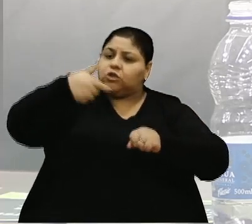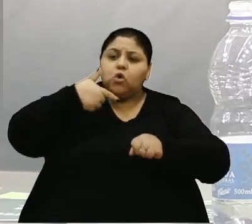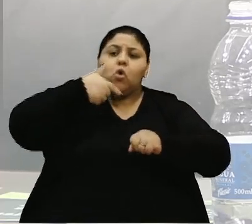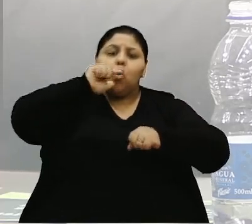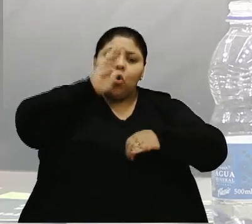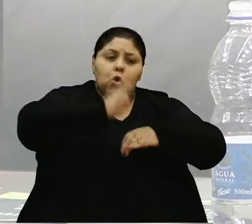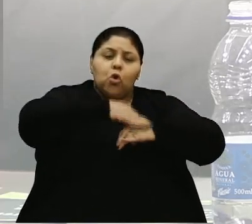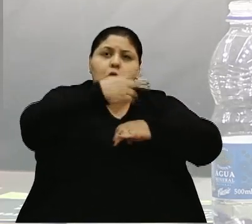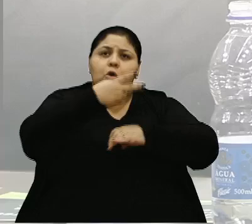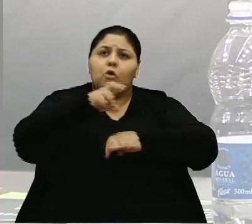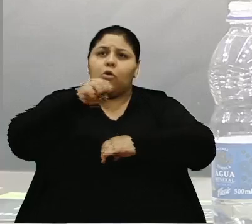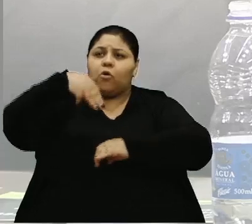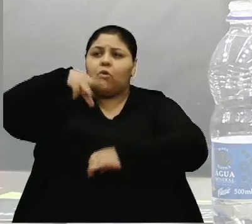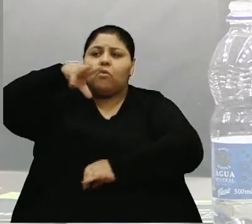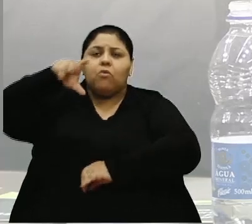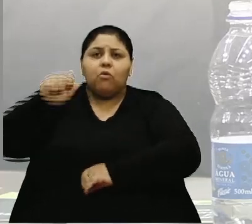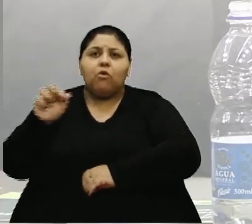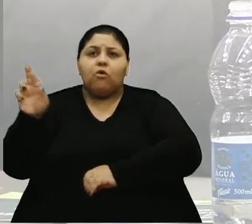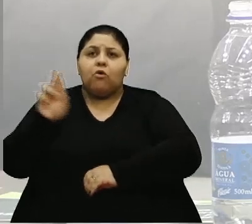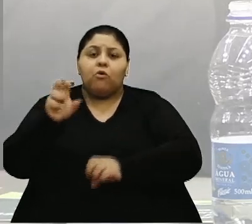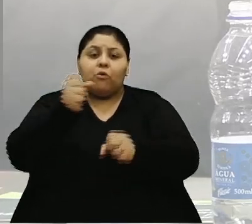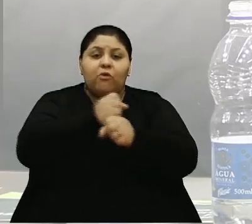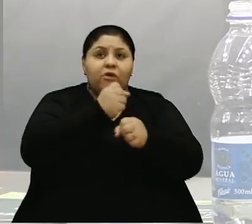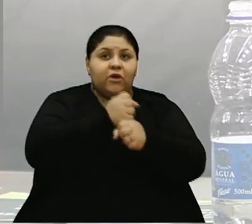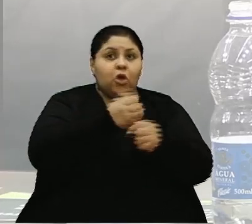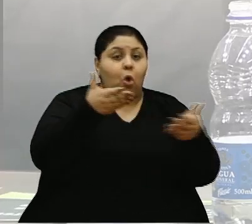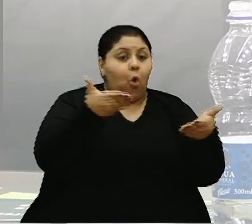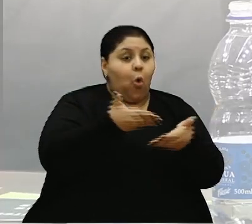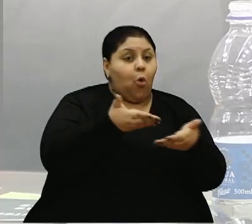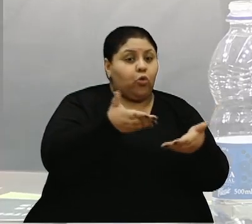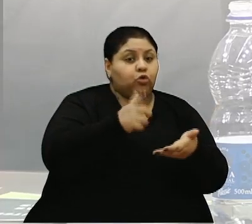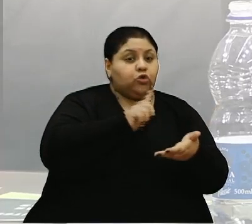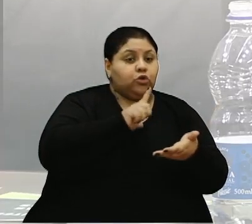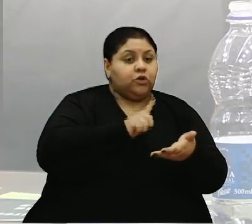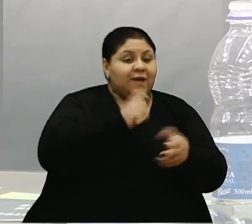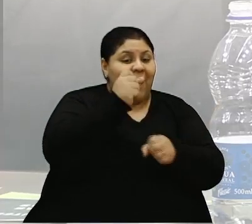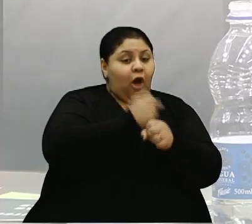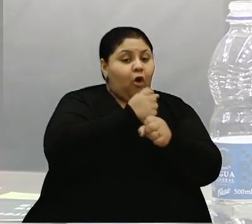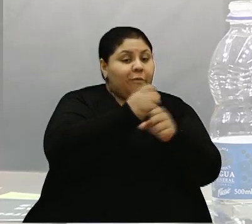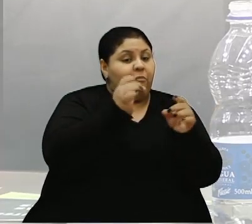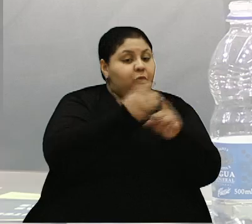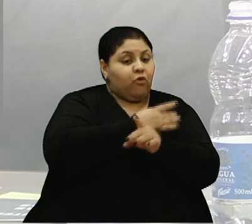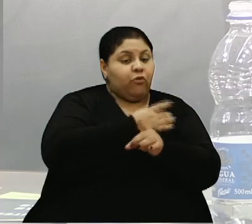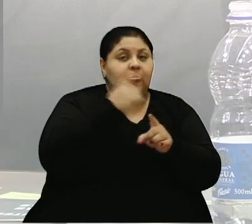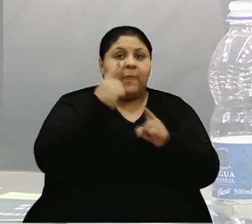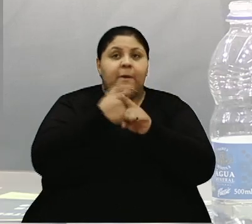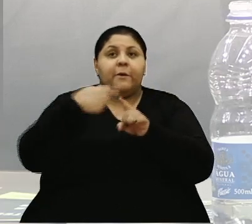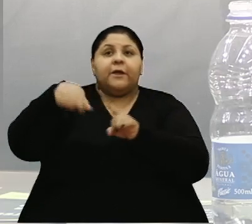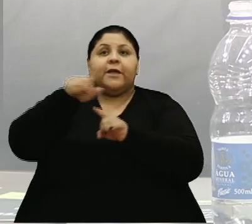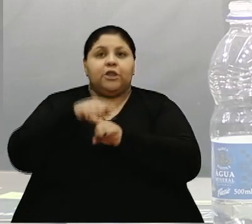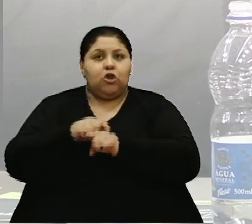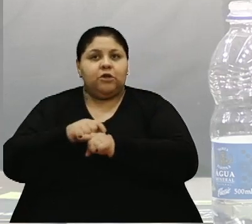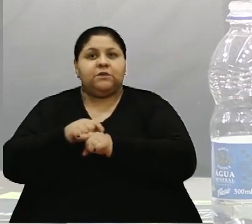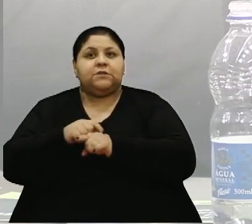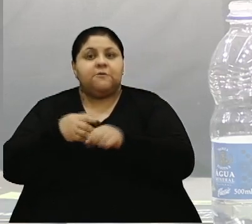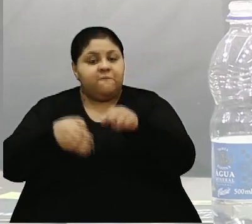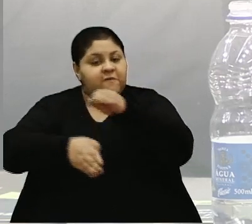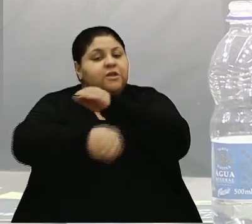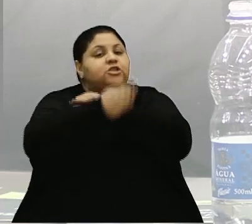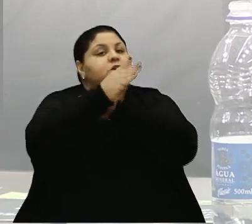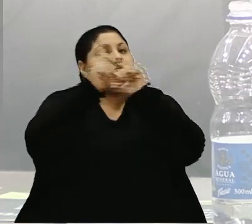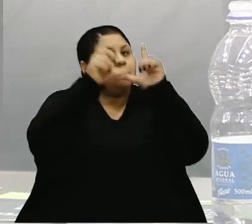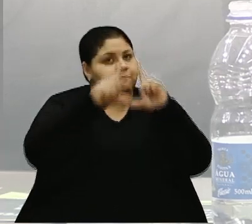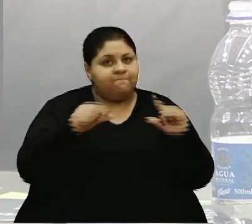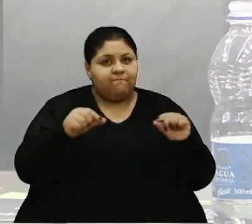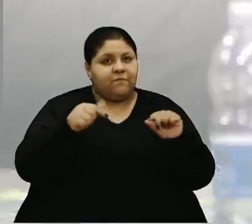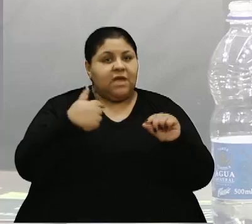de 25 milhões de reais para as obras. Se tem hoje aquela obra, é porque a gente bateu muita perna lá em Brasília. Só que eu